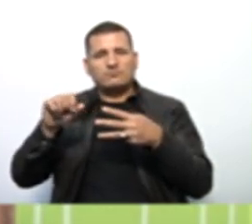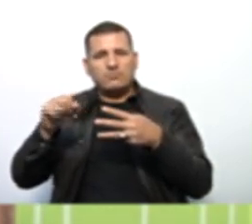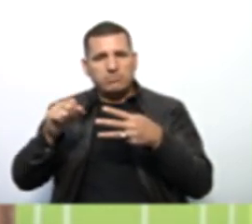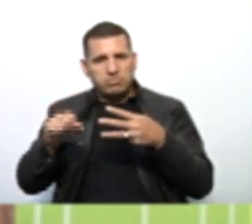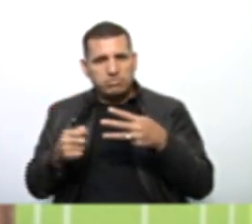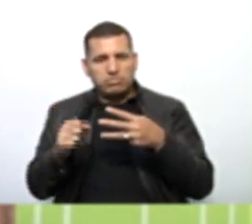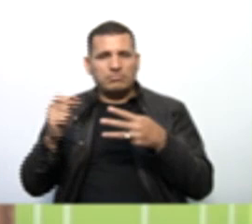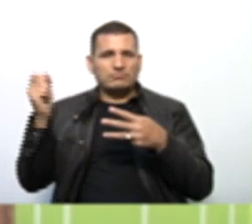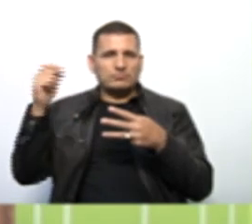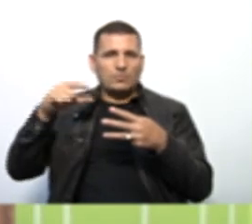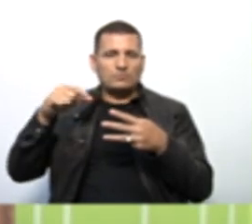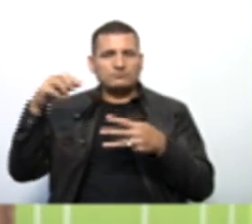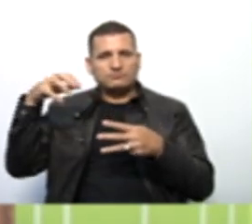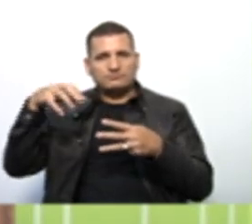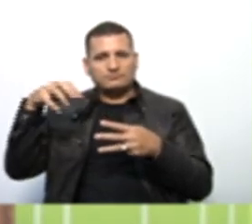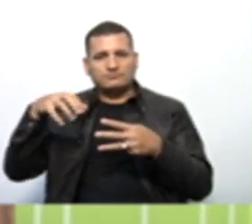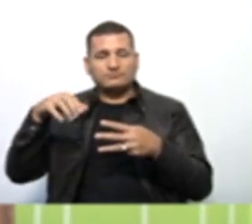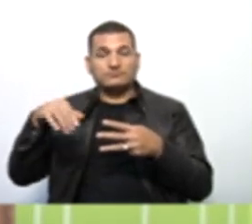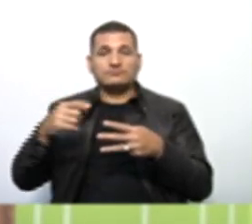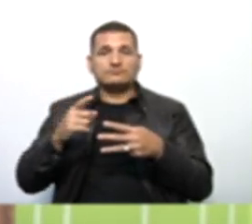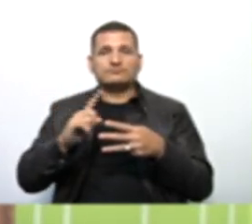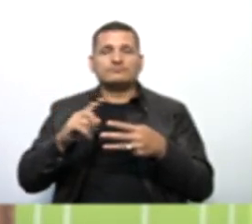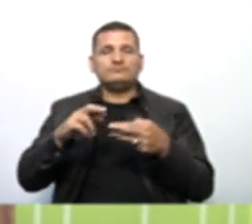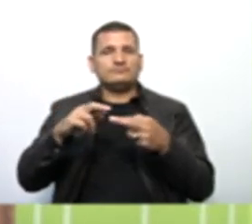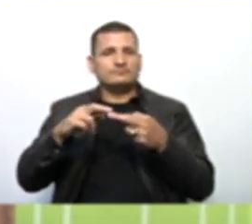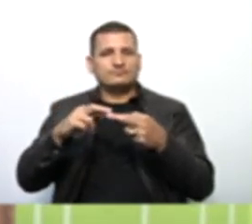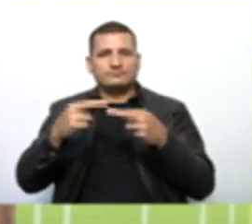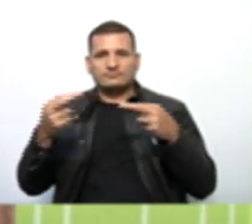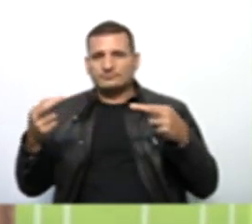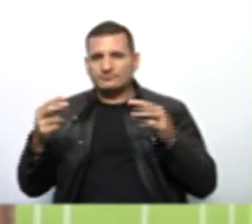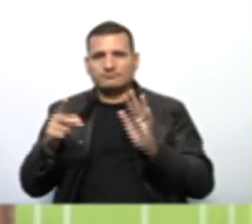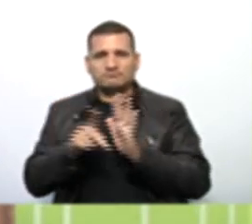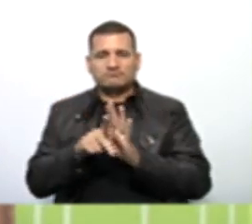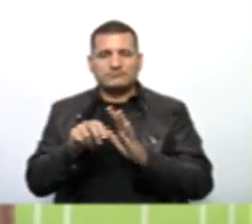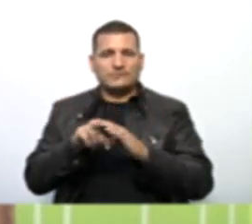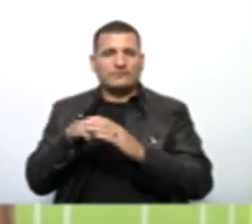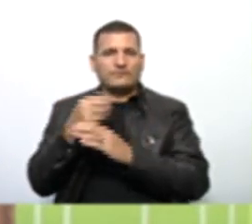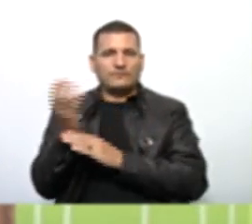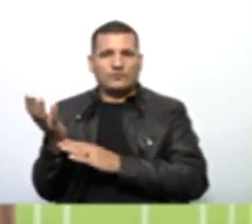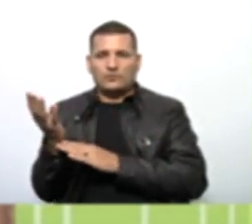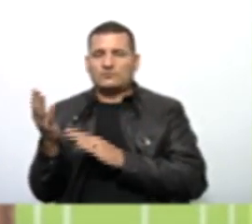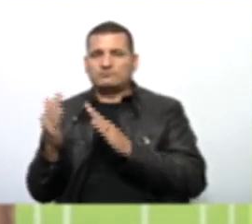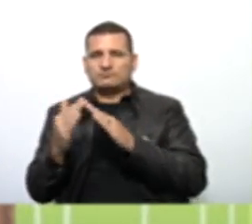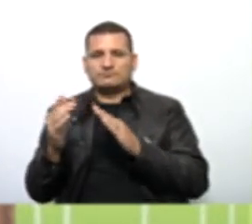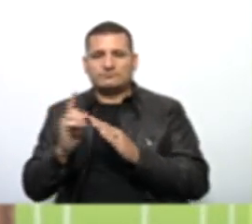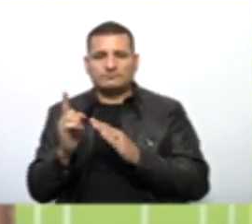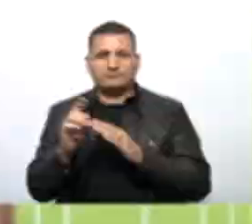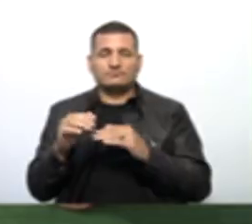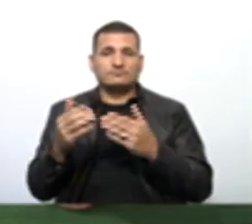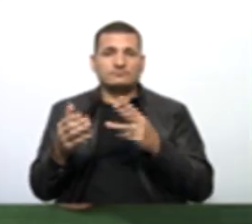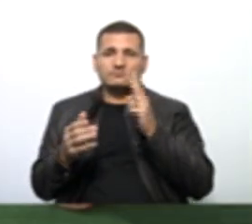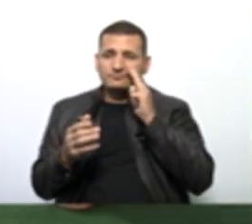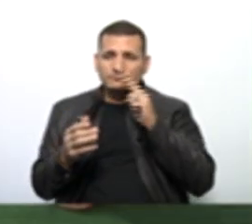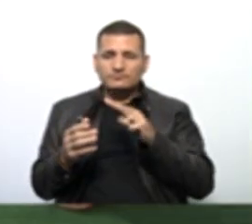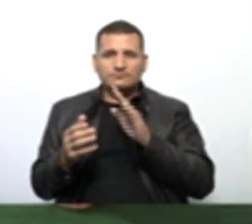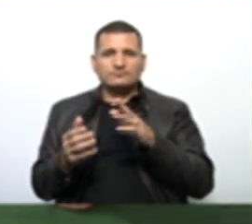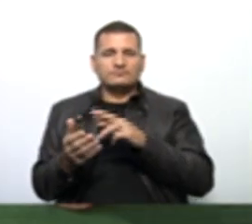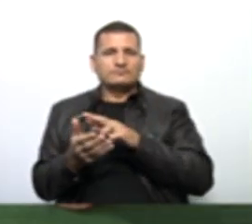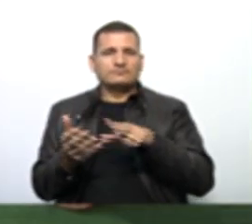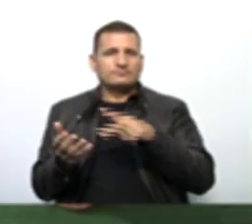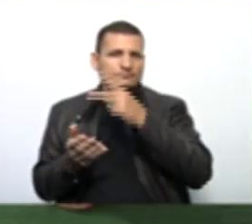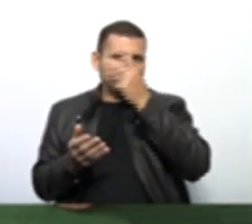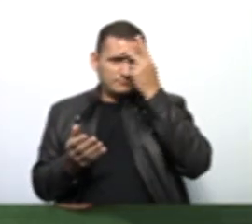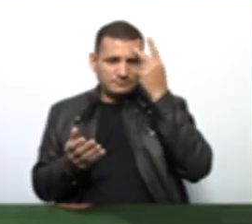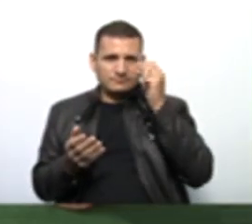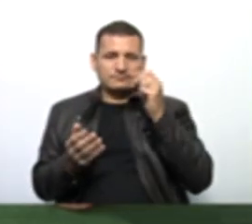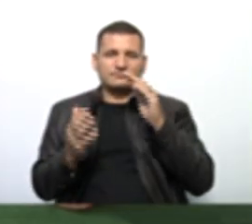seja por sol chuva então não é um carro o feito do ambiente externo nesse preciso instante já responde a várias pessoas utilizam isso pra passar em